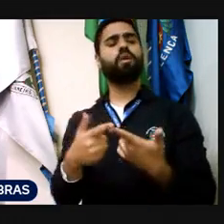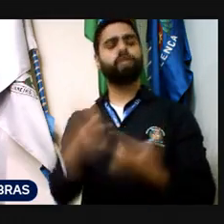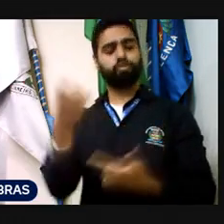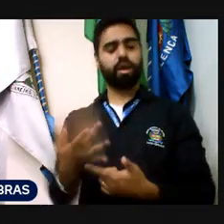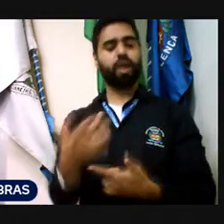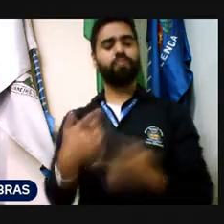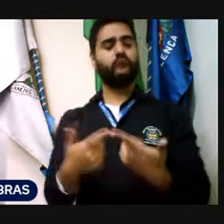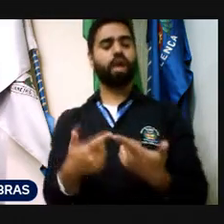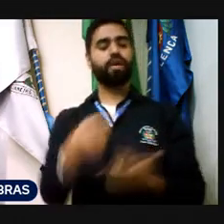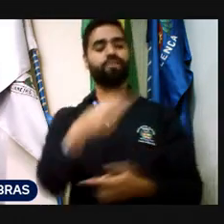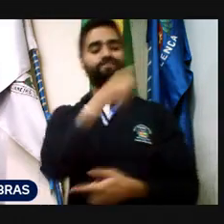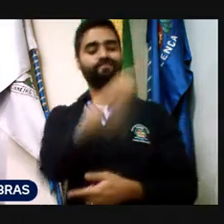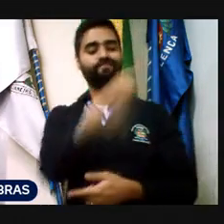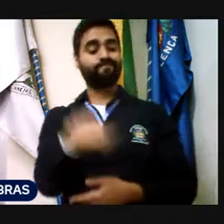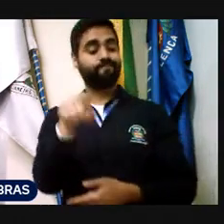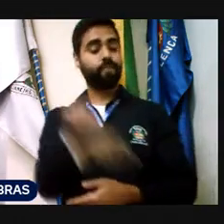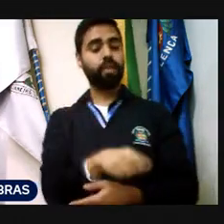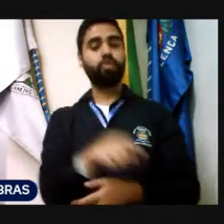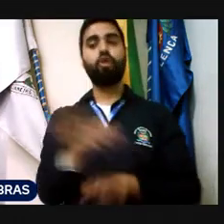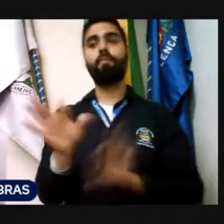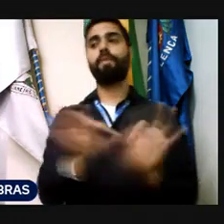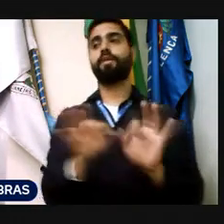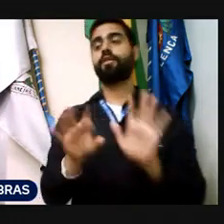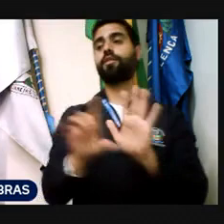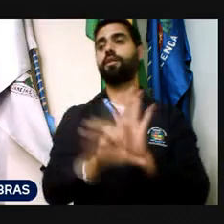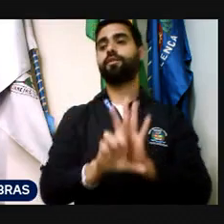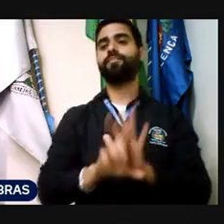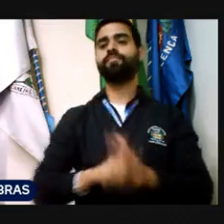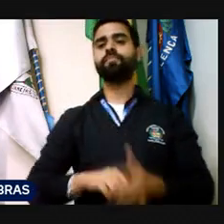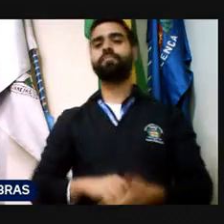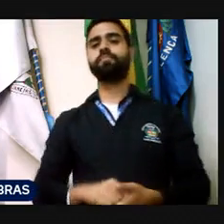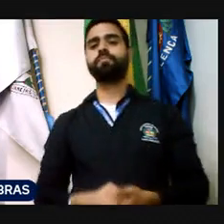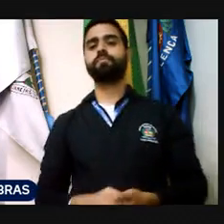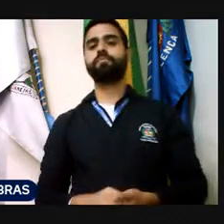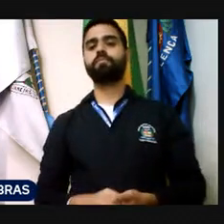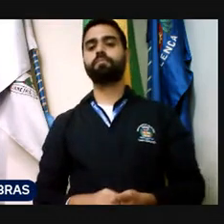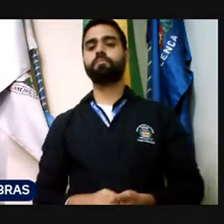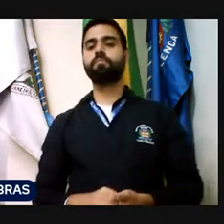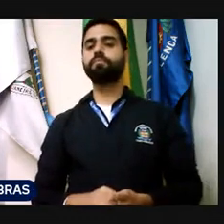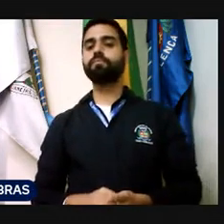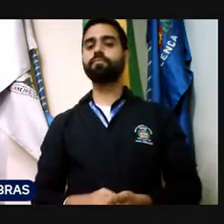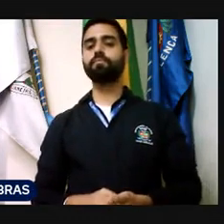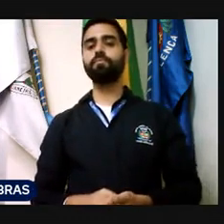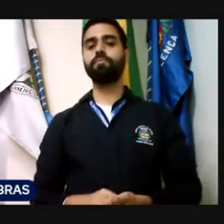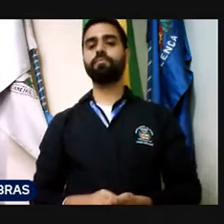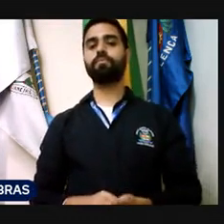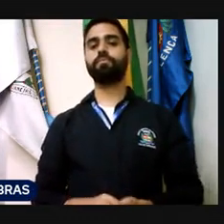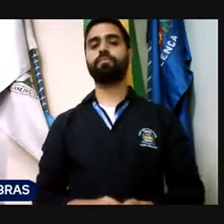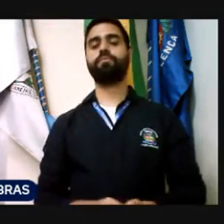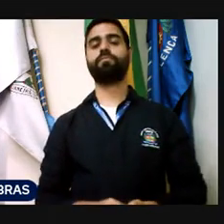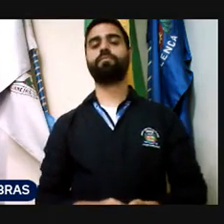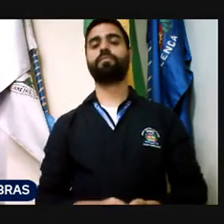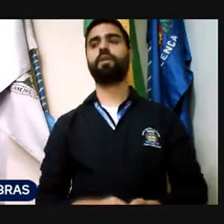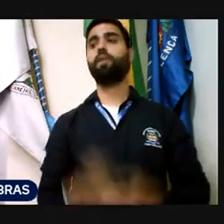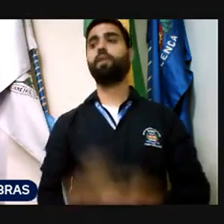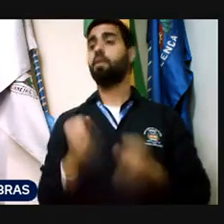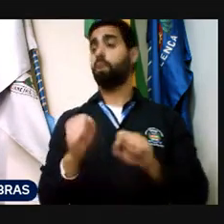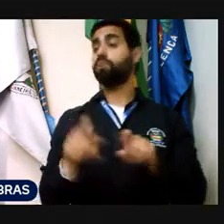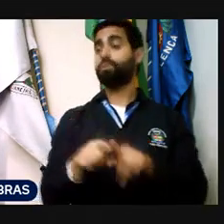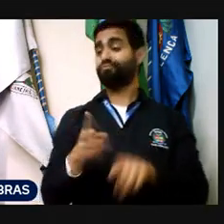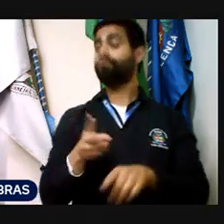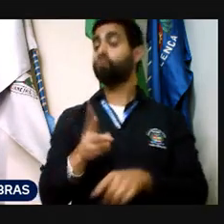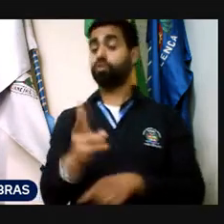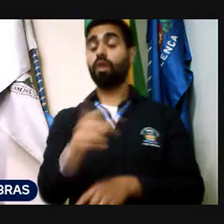de que possa essa Igreja Casa de Leis proceder à sua apreciação, para quem, havendo aqui a essência de Vossa Excelência, seja mantido